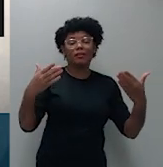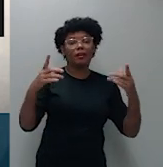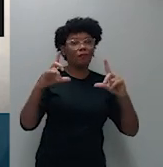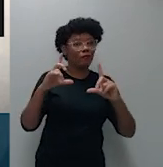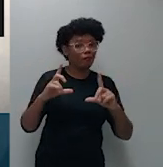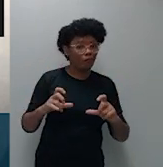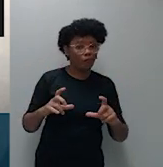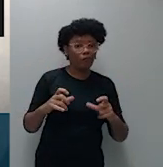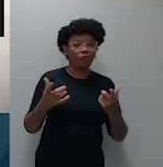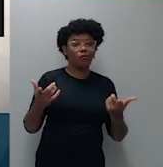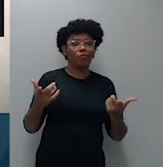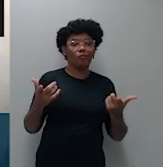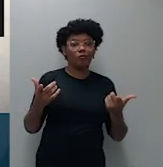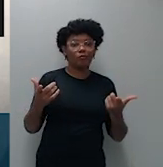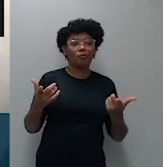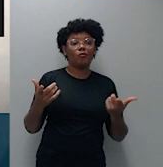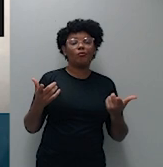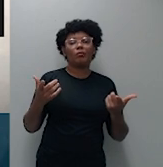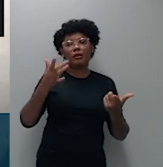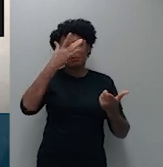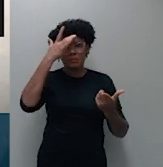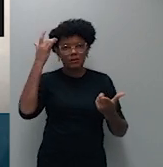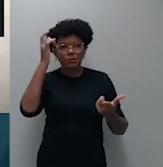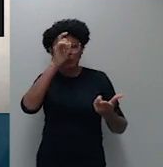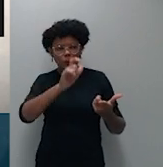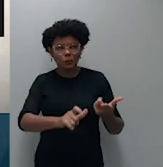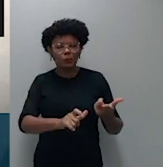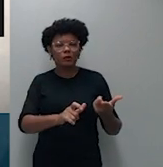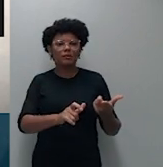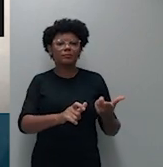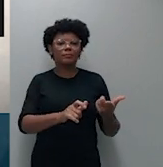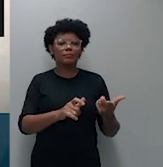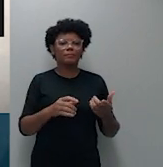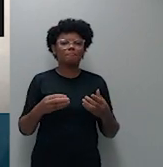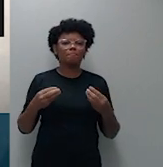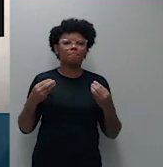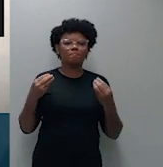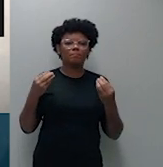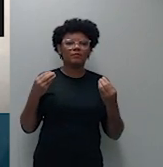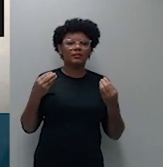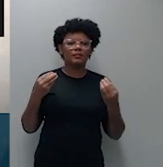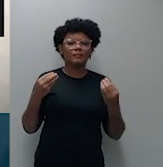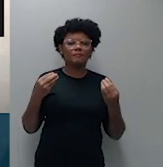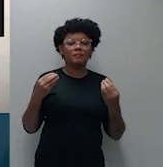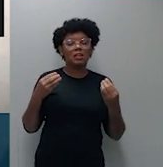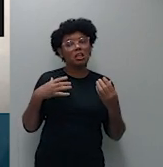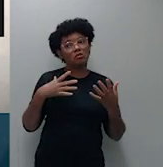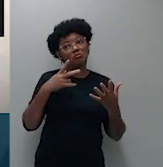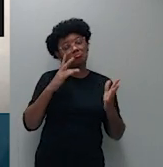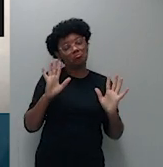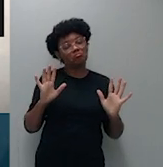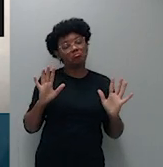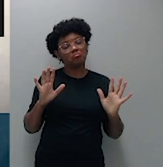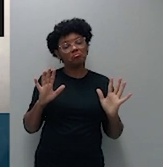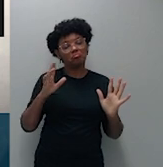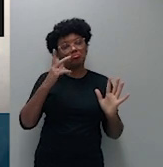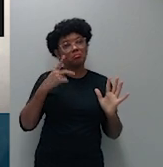desse cidadão não dá eu diria que quase que